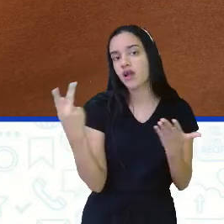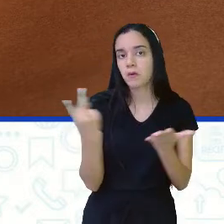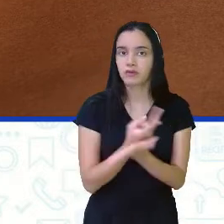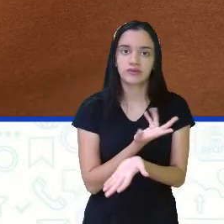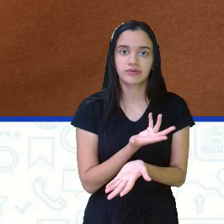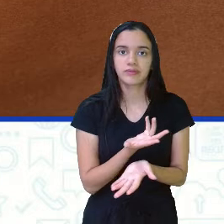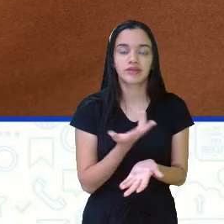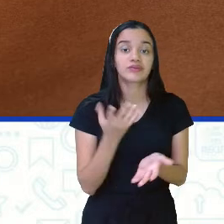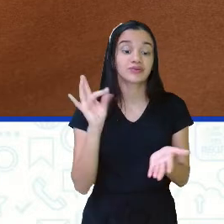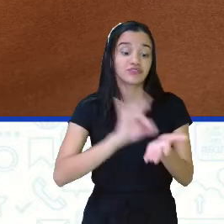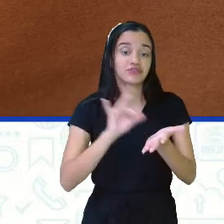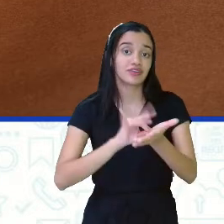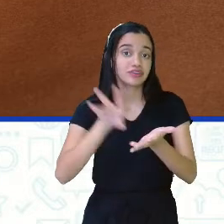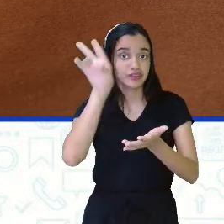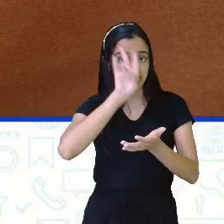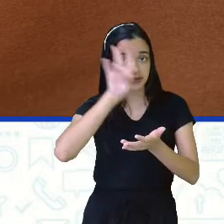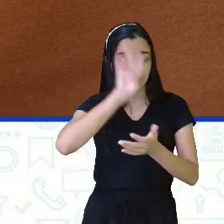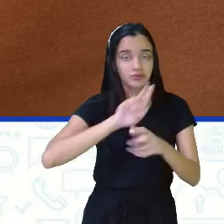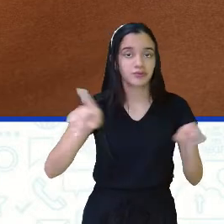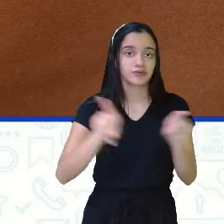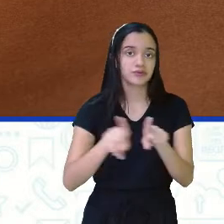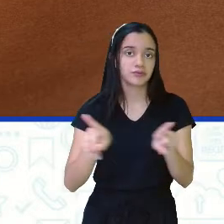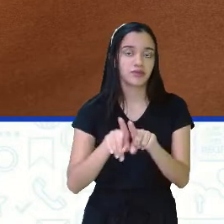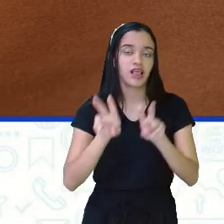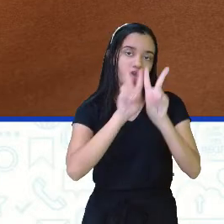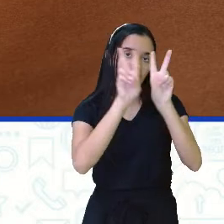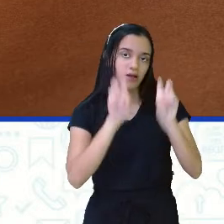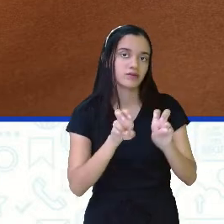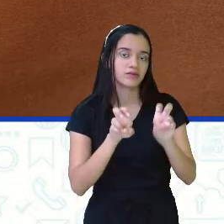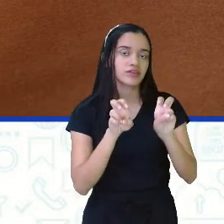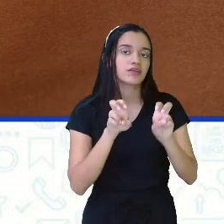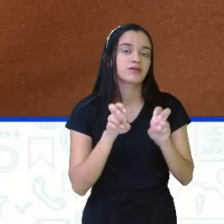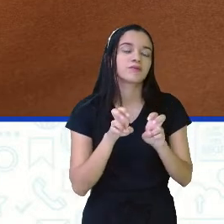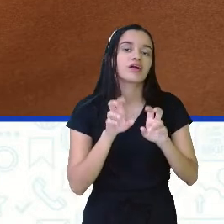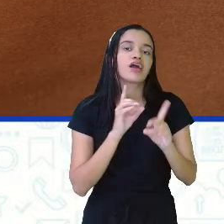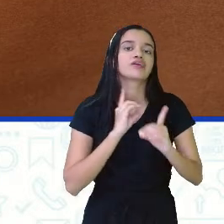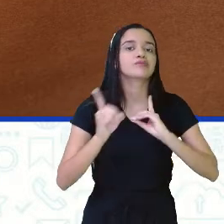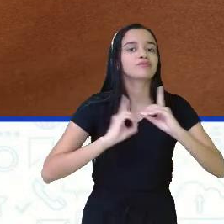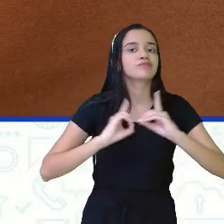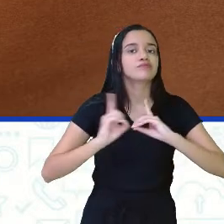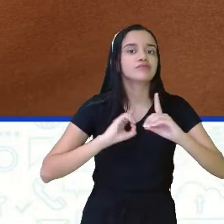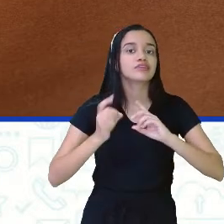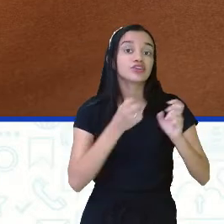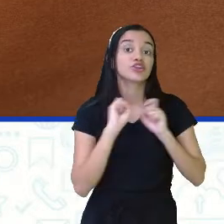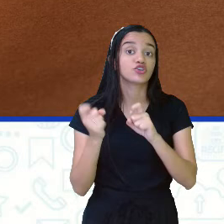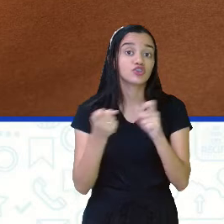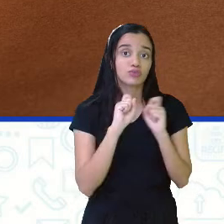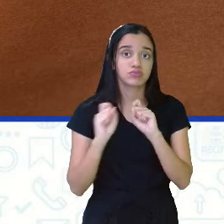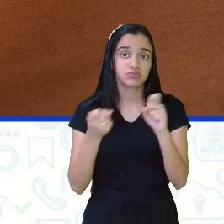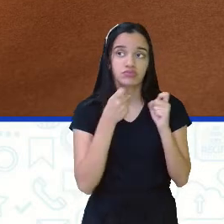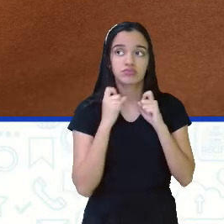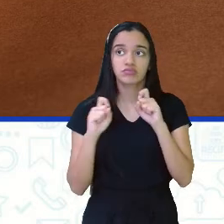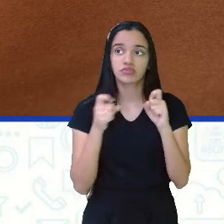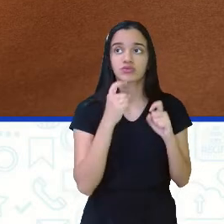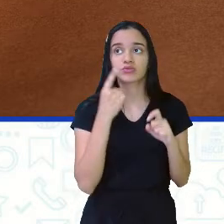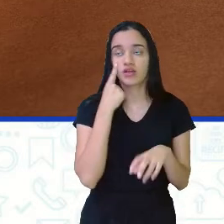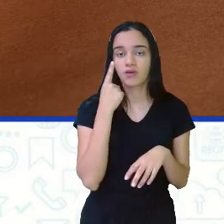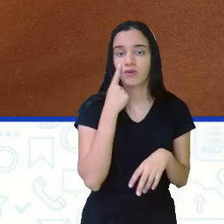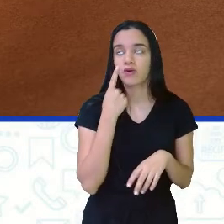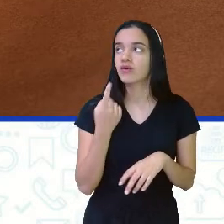acontecimentos e fatos históricos que remetem ao tema em discussão. Então, vamos sacar aqui o exemplo,